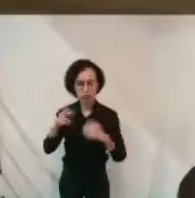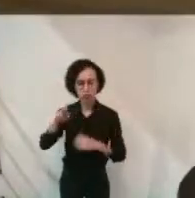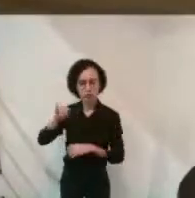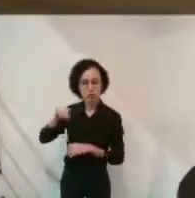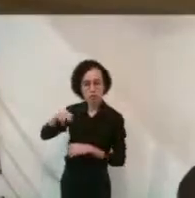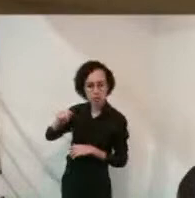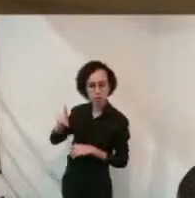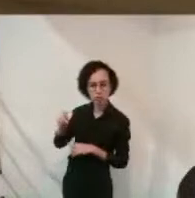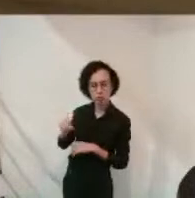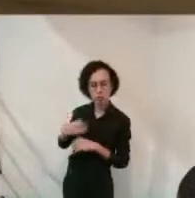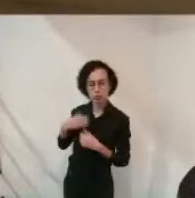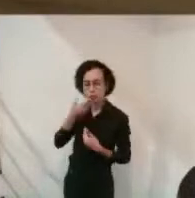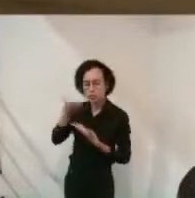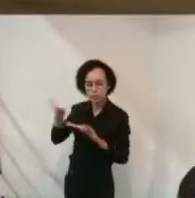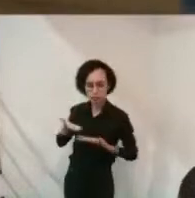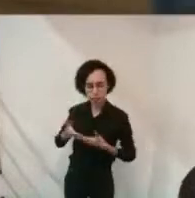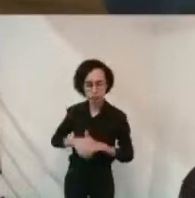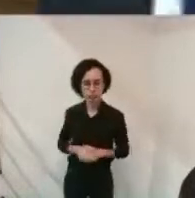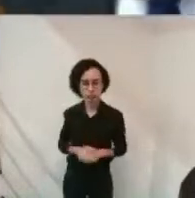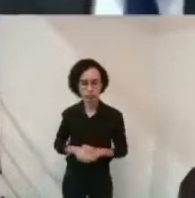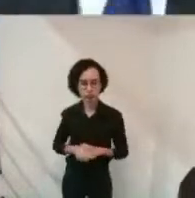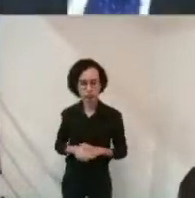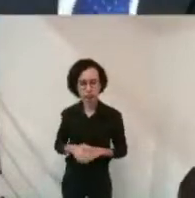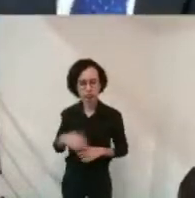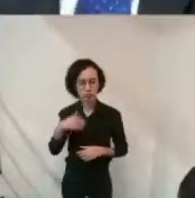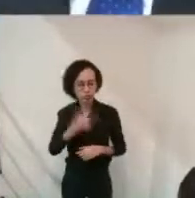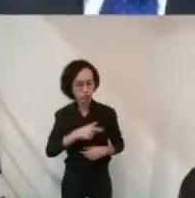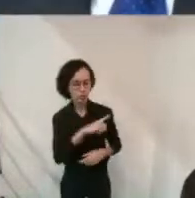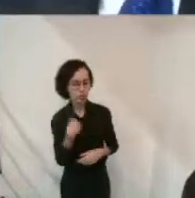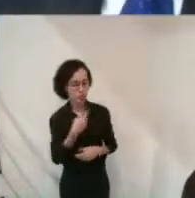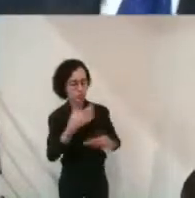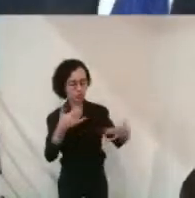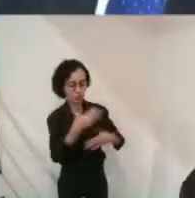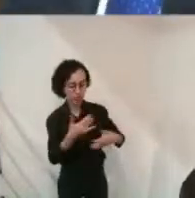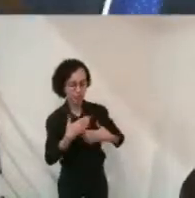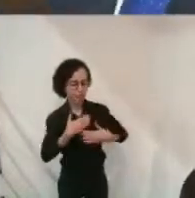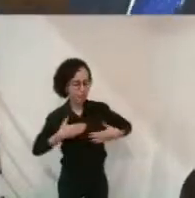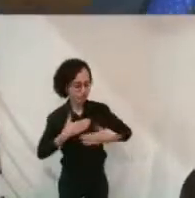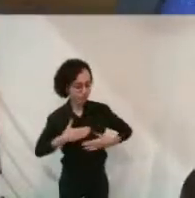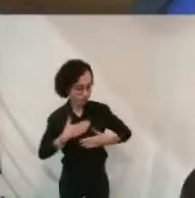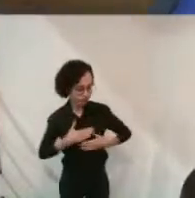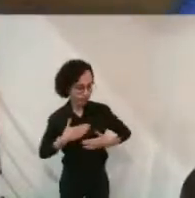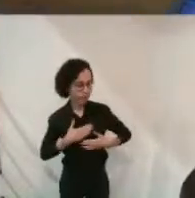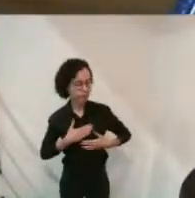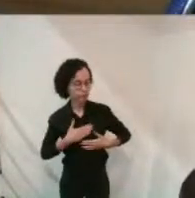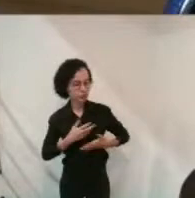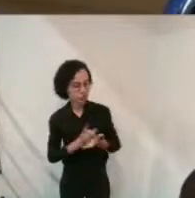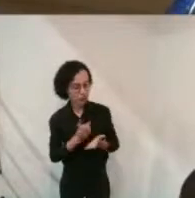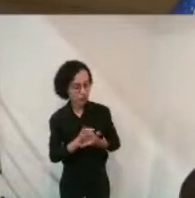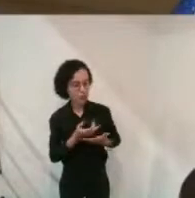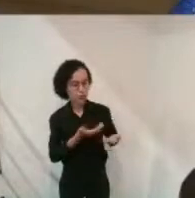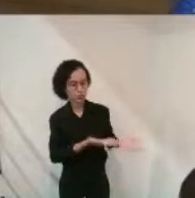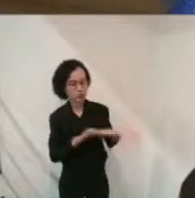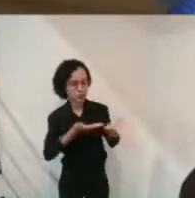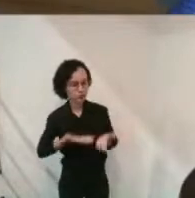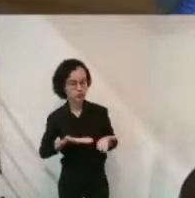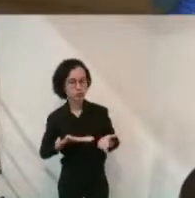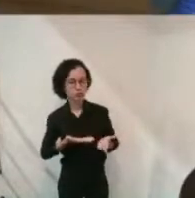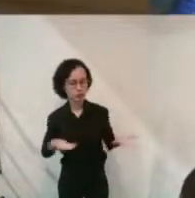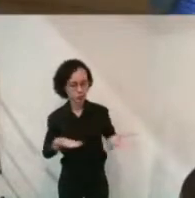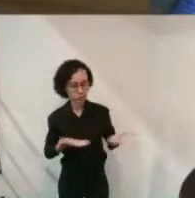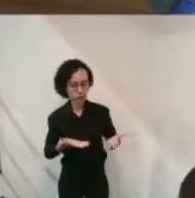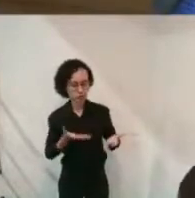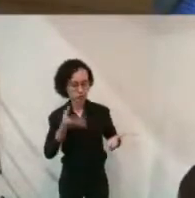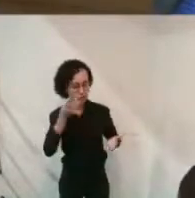muito bem-vindo mais uma vez à nossa cidade. É uma grata satisfação sempre recebê-lo e agora recebê-lo